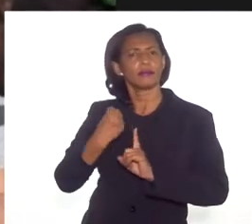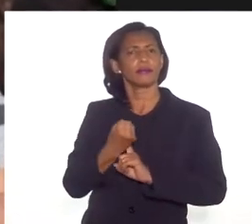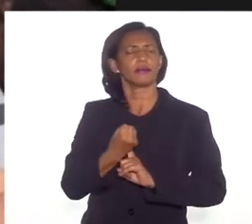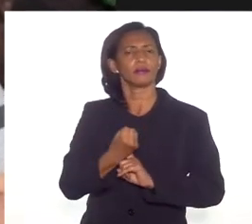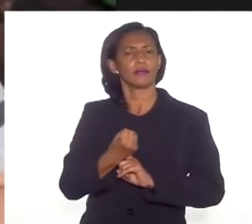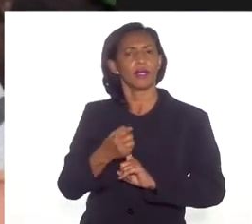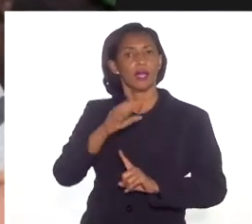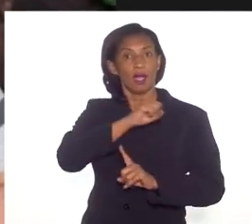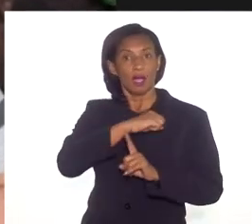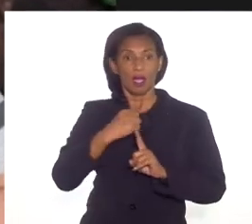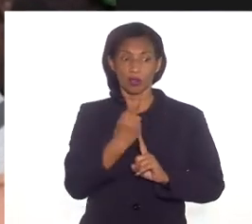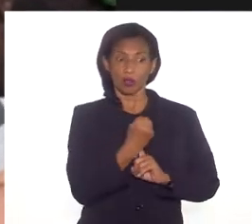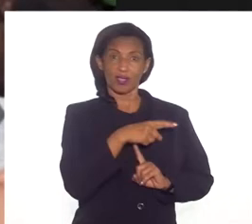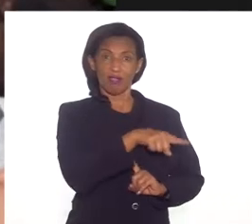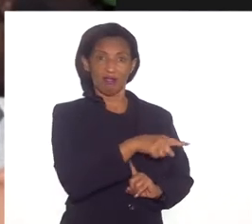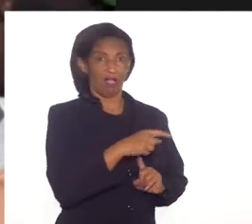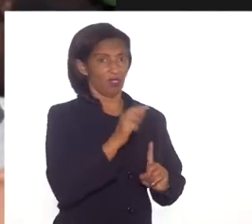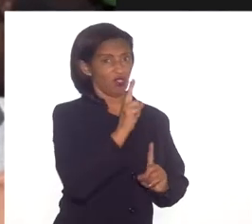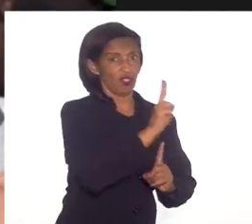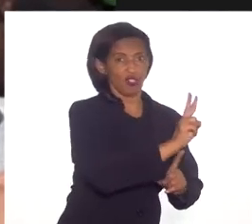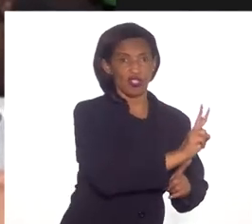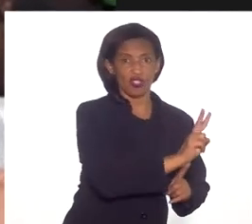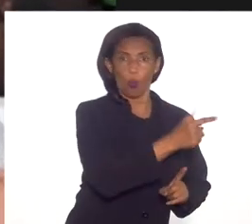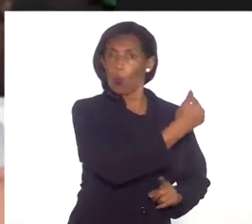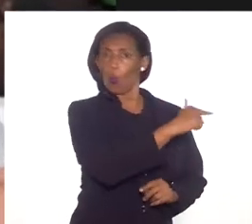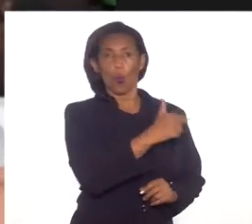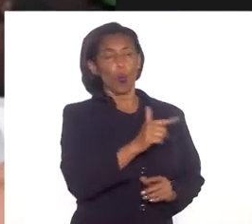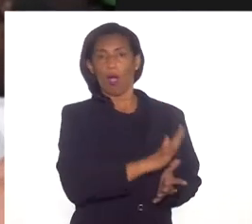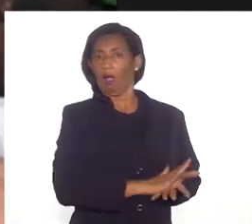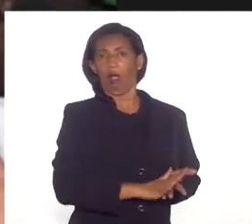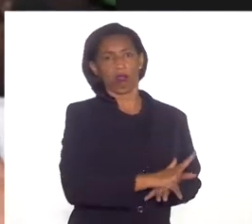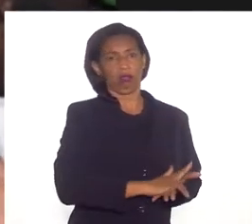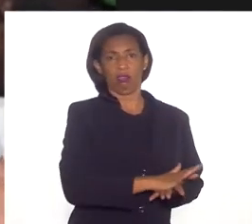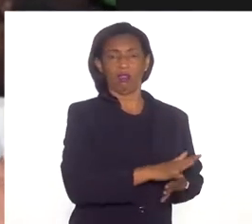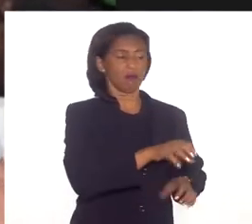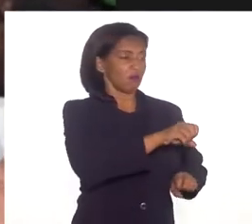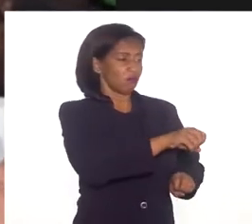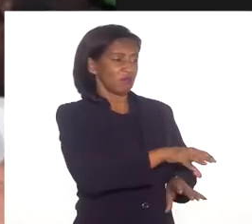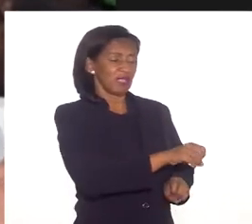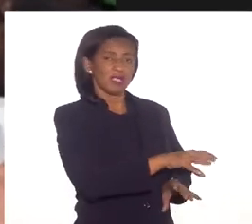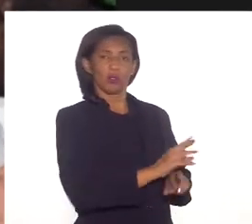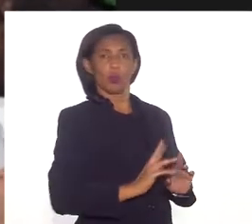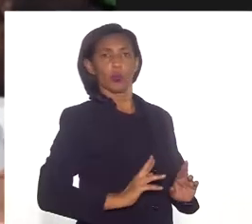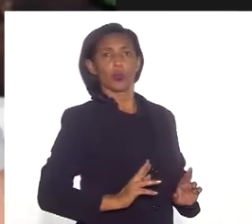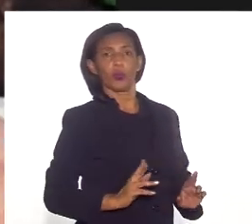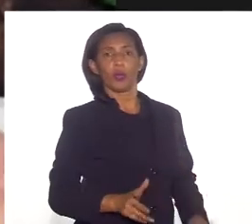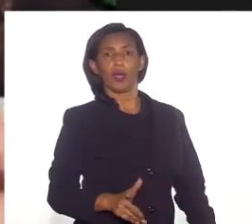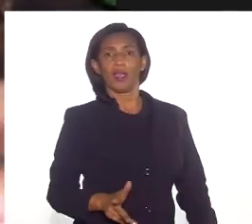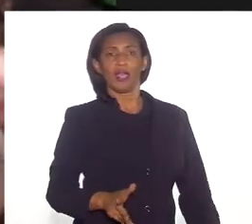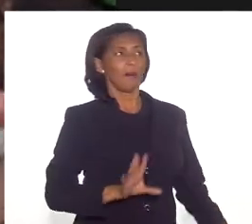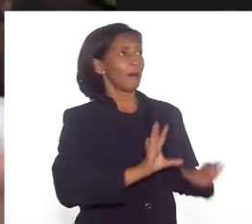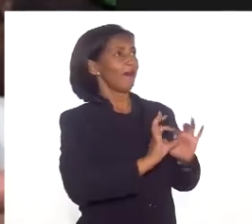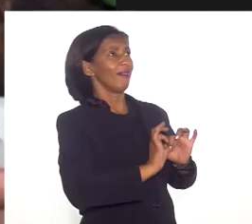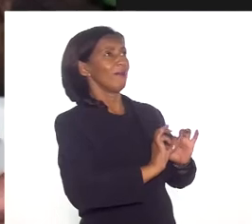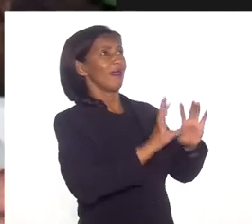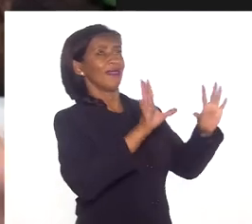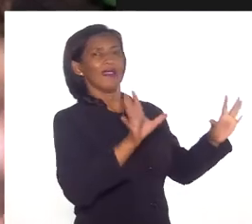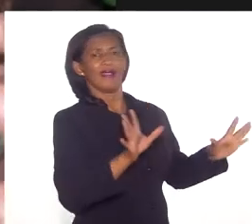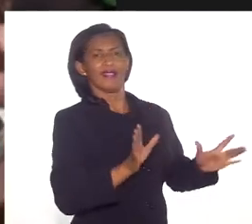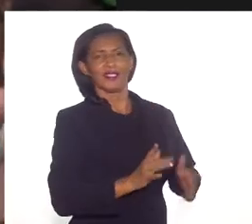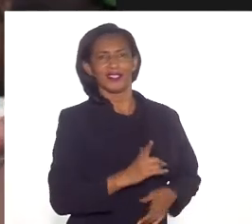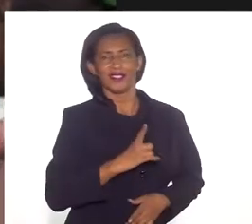sociedade. As sociedades indígenas não têm isso, né? As sociedades indígenas têm uma educação que é uma educação para a